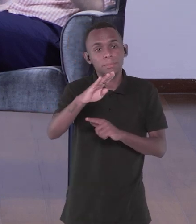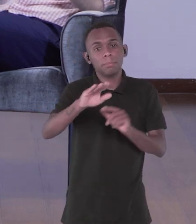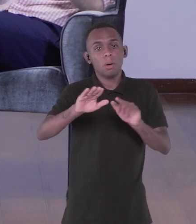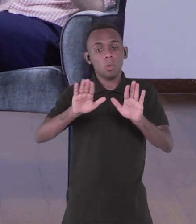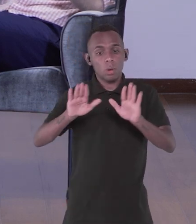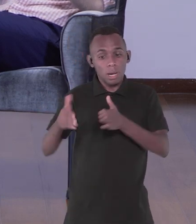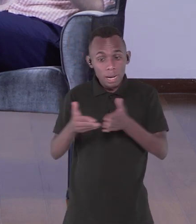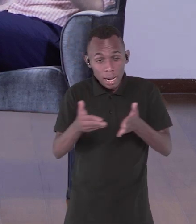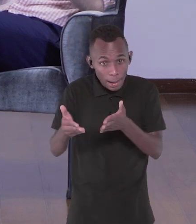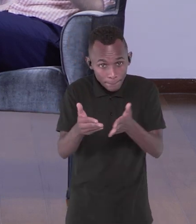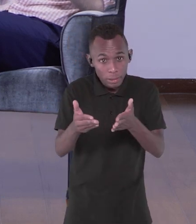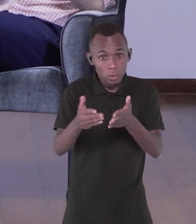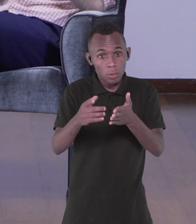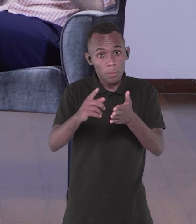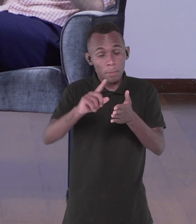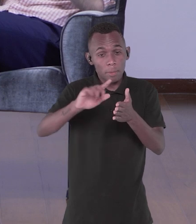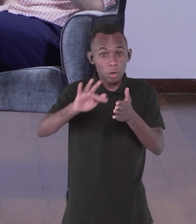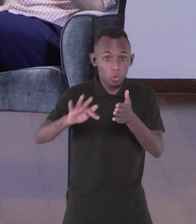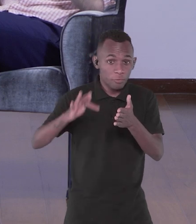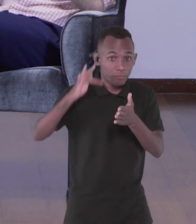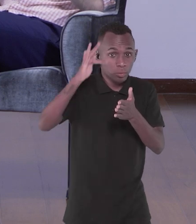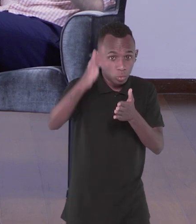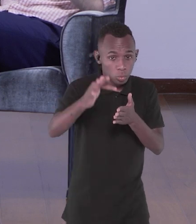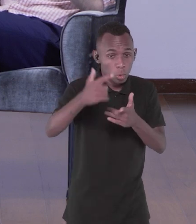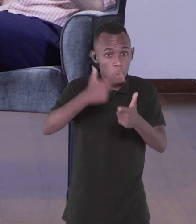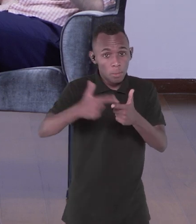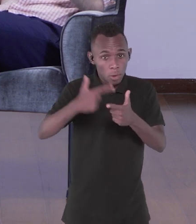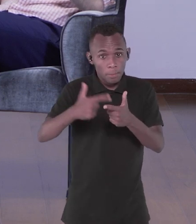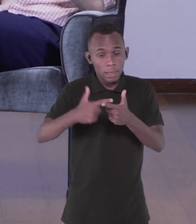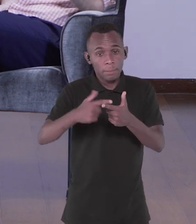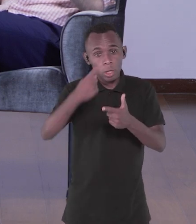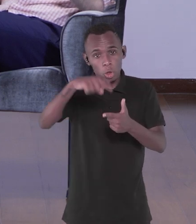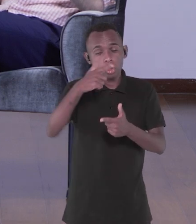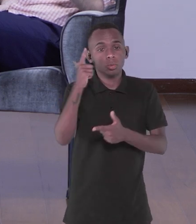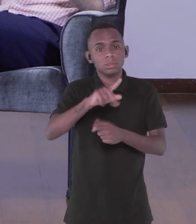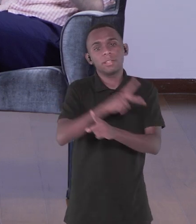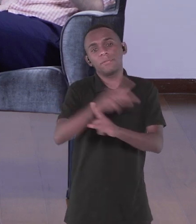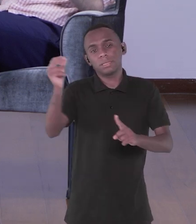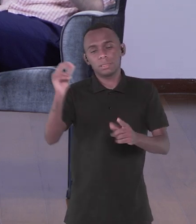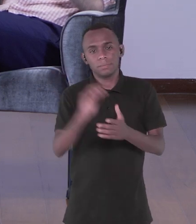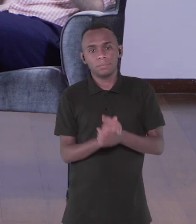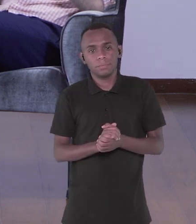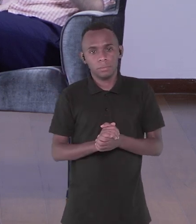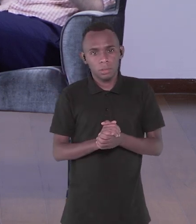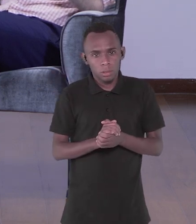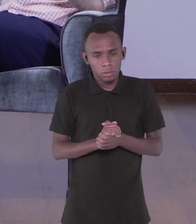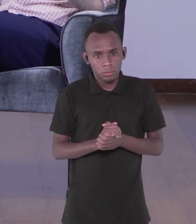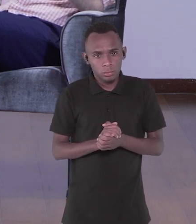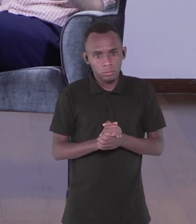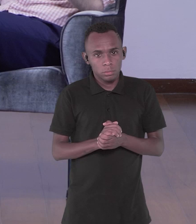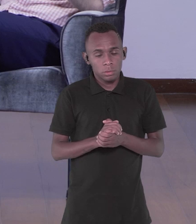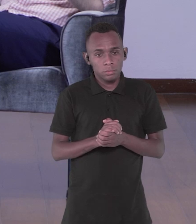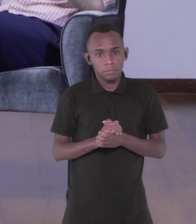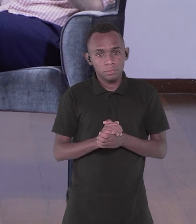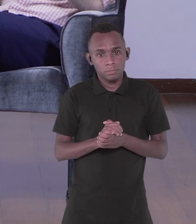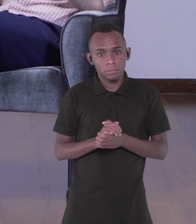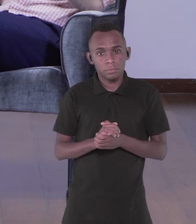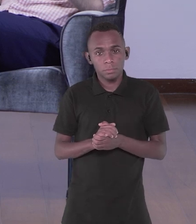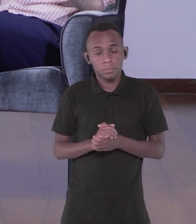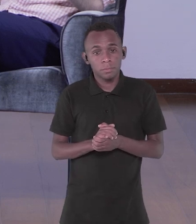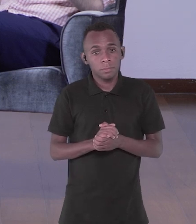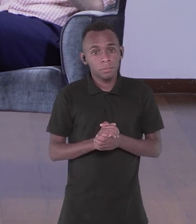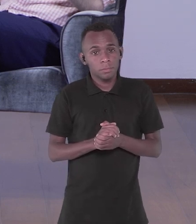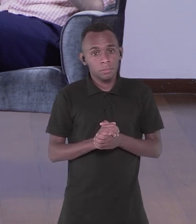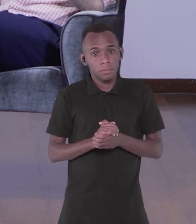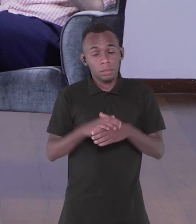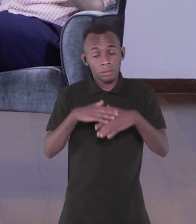para garantir que a próxima crise seja lidada de uma forma muito mais sólida. Posso me estender, mas eu acho que a gente pode abrir para perguntas, mas